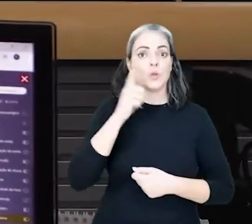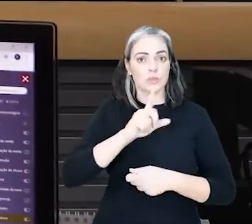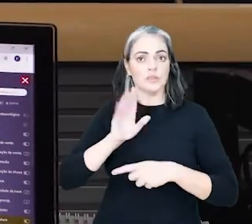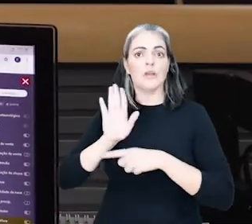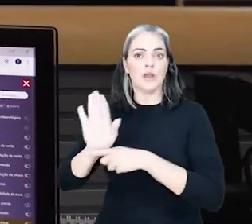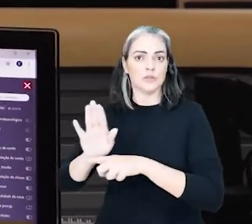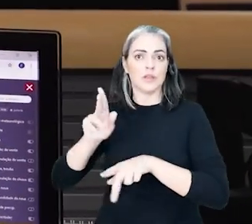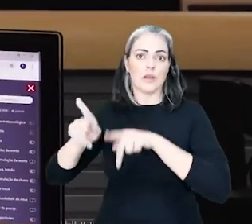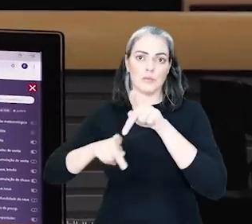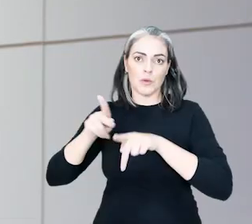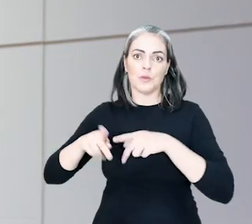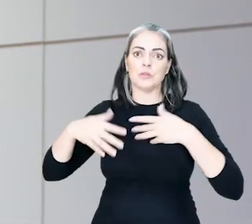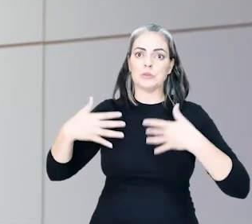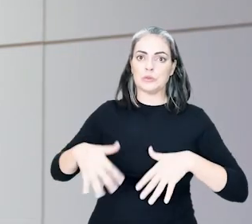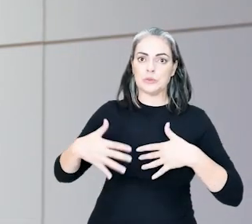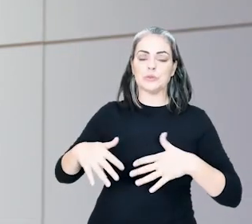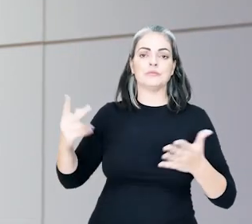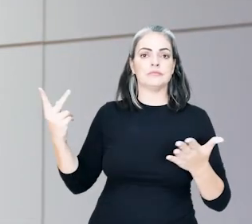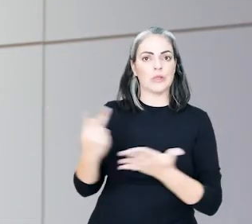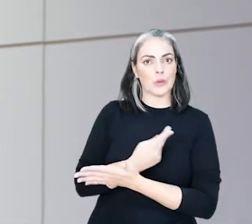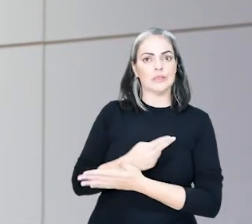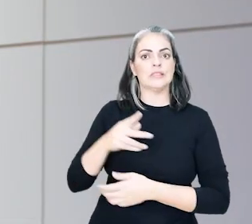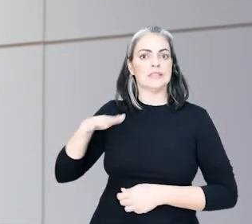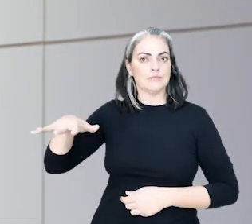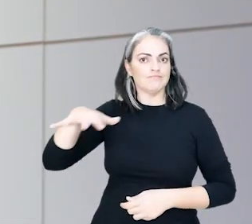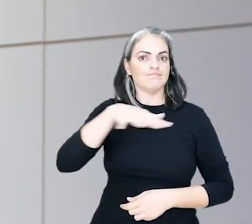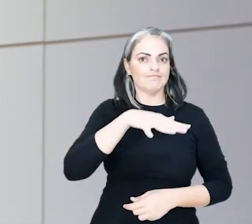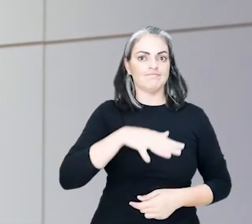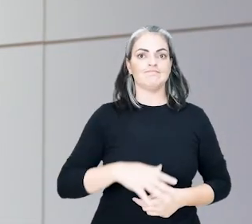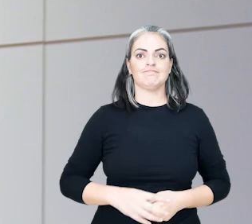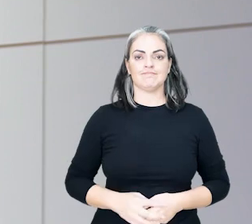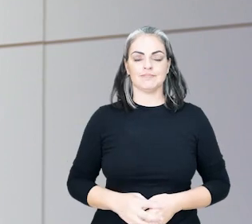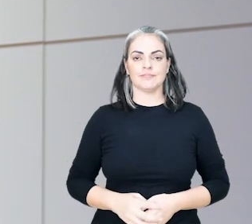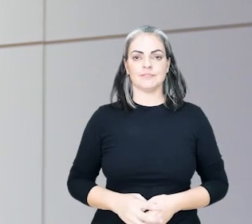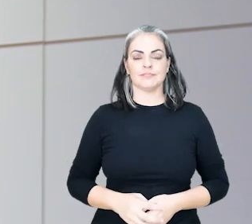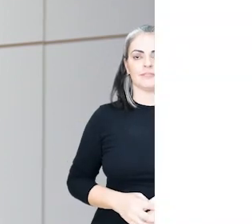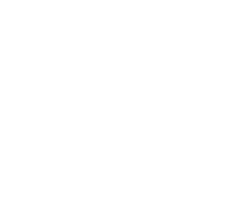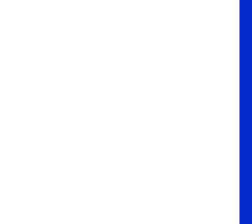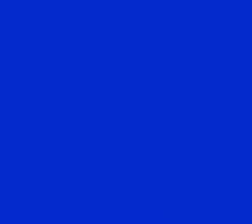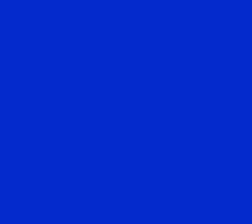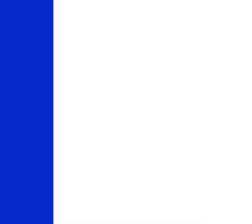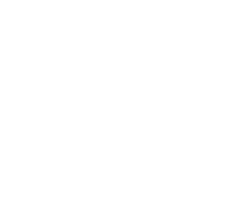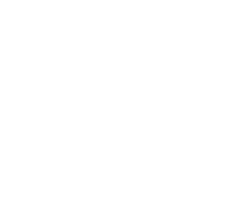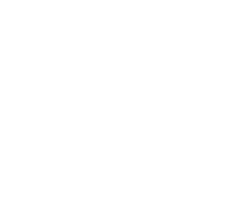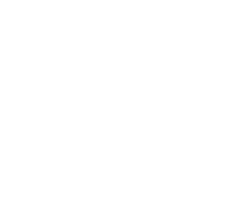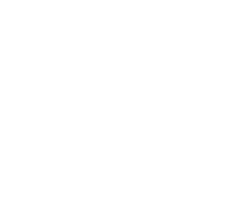trabalho e conseguiram ajudar a população que tinha sido afetada nessas regiões.